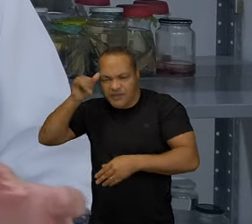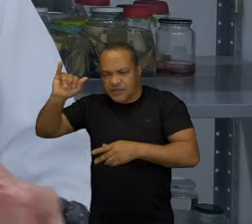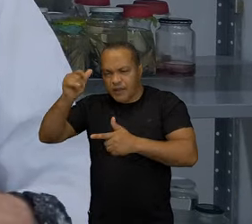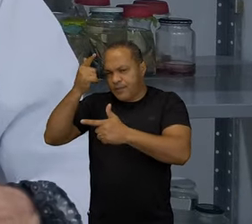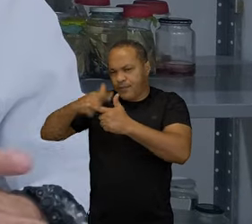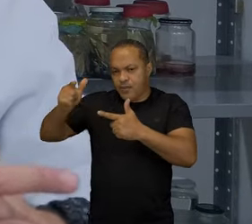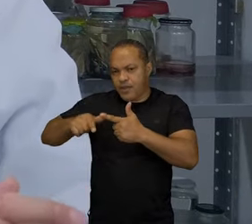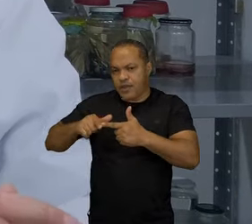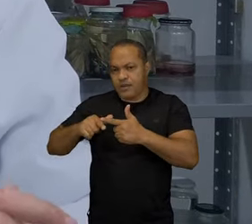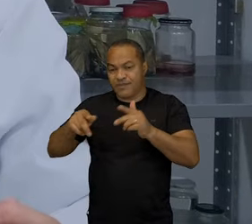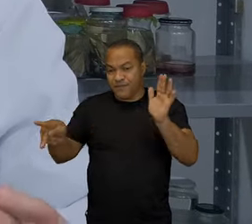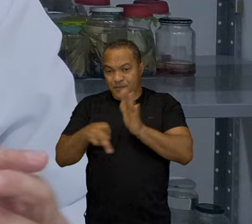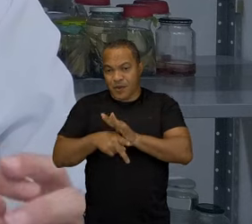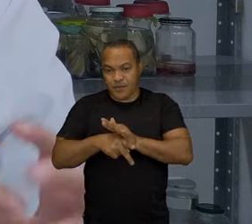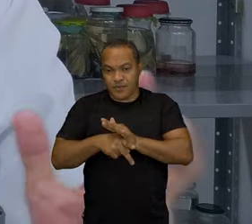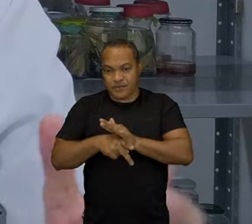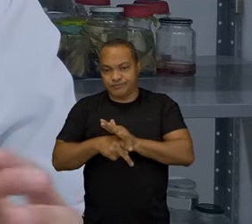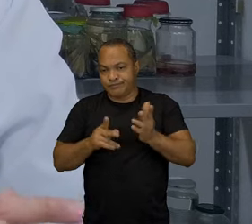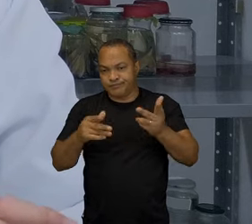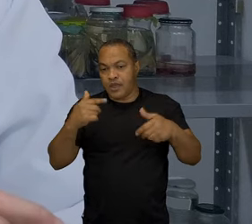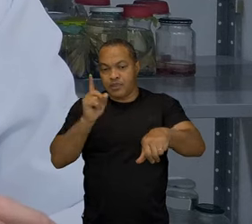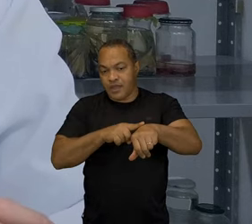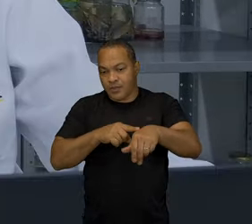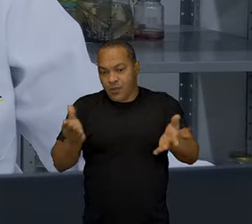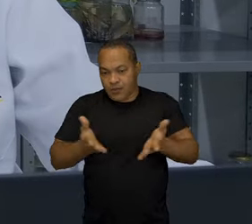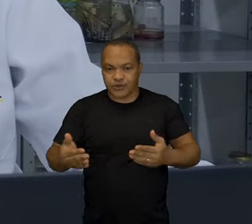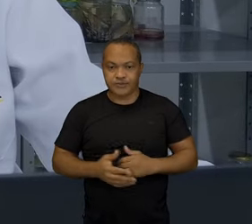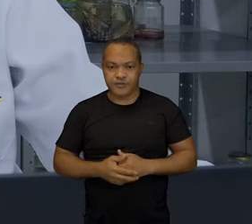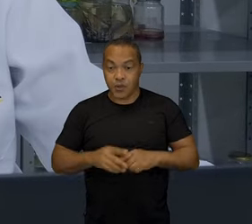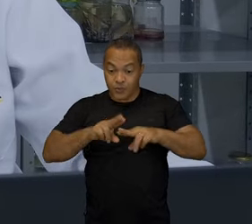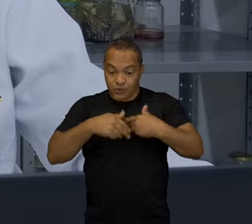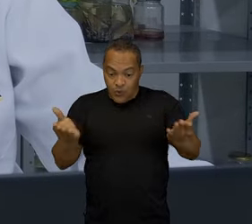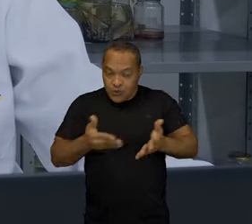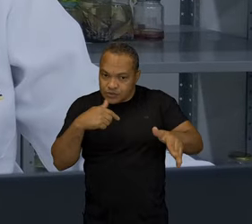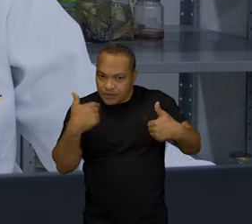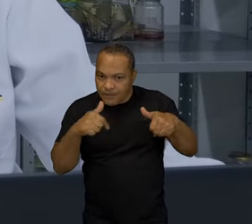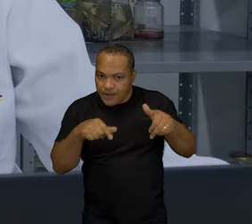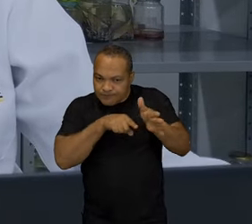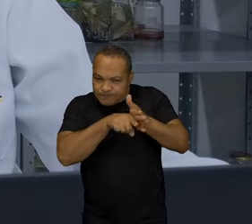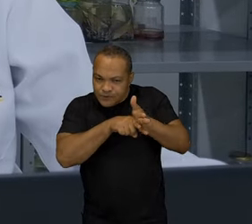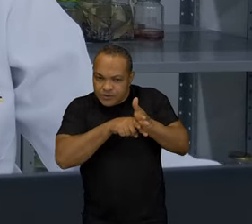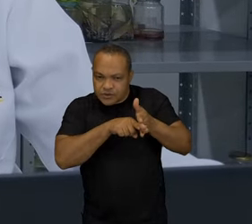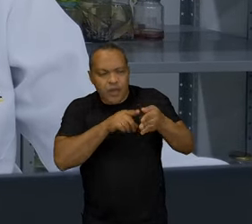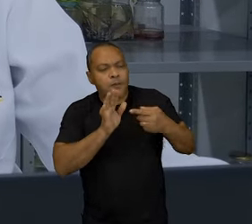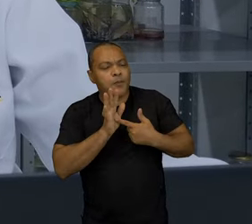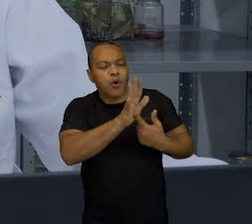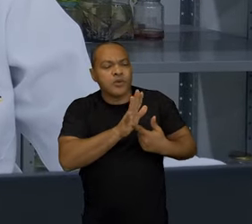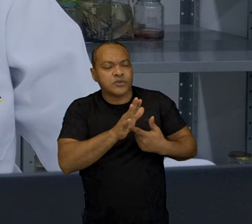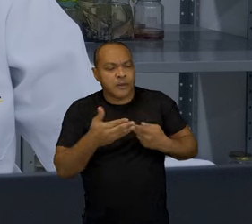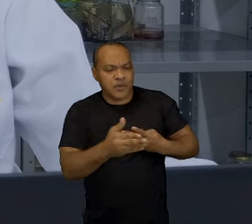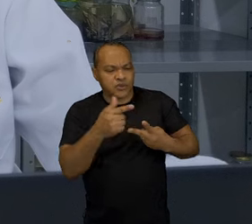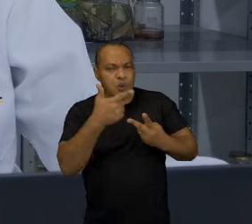impactos inerentes ao tempo atual. Então, nesse trabalho nosso, por exemplo, a gente registra algumas espécies